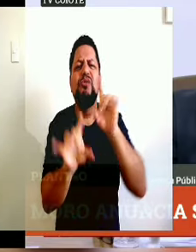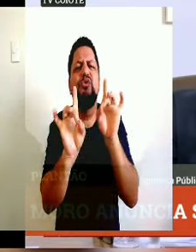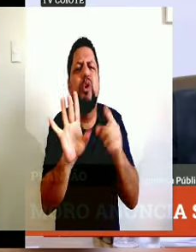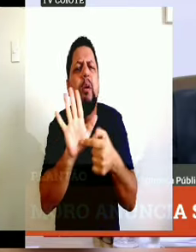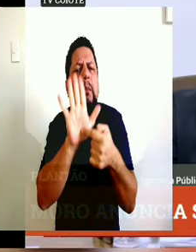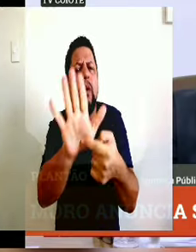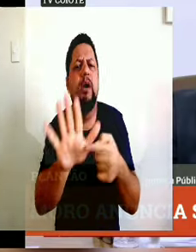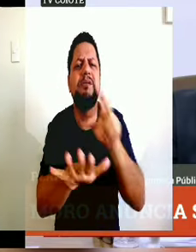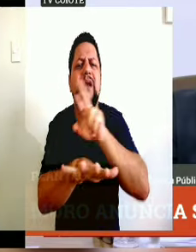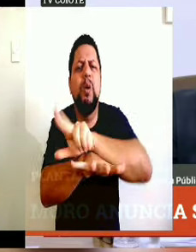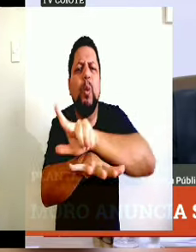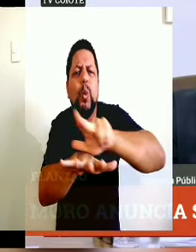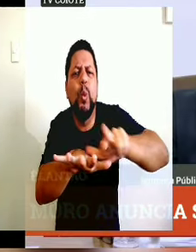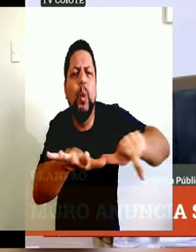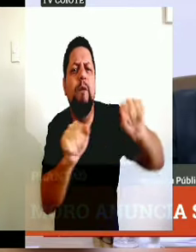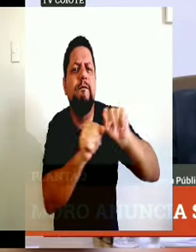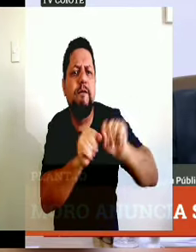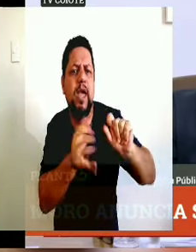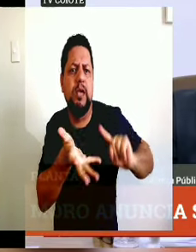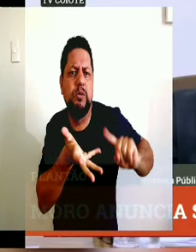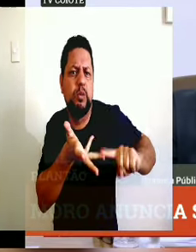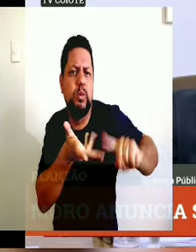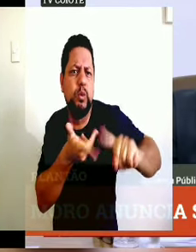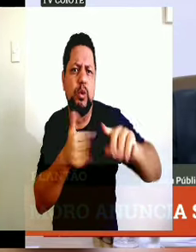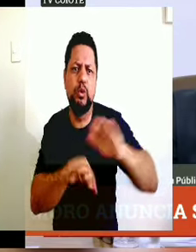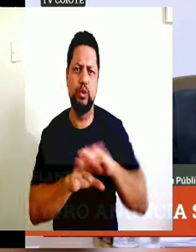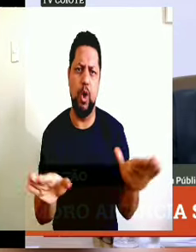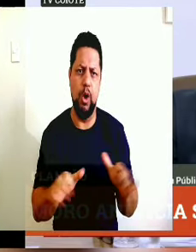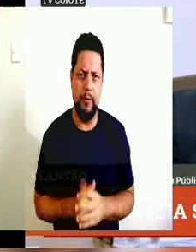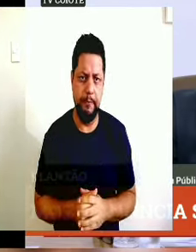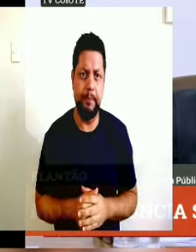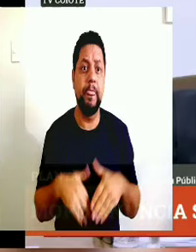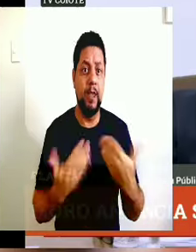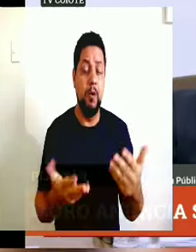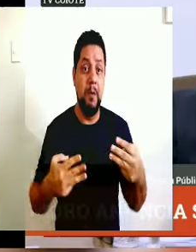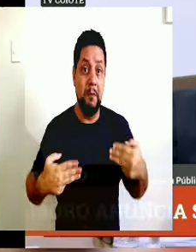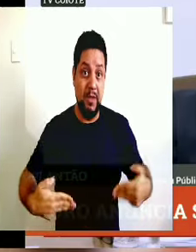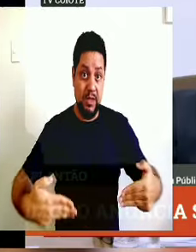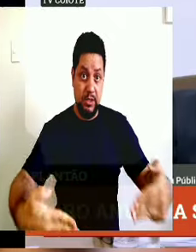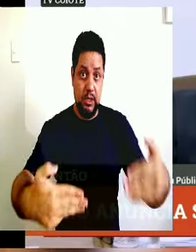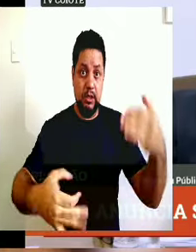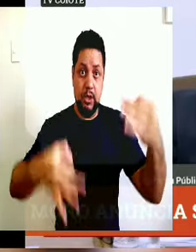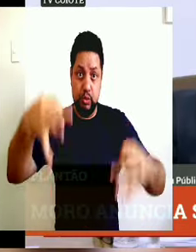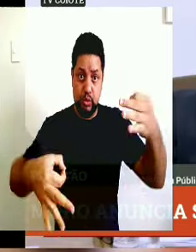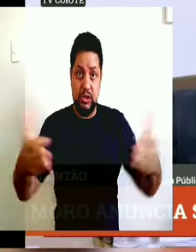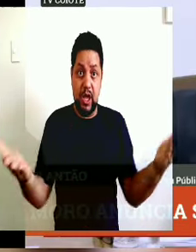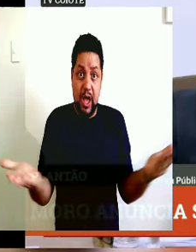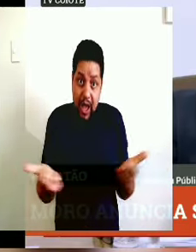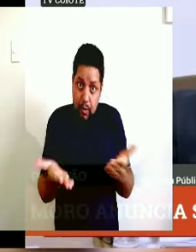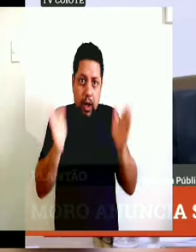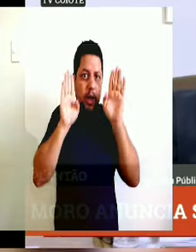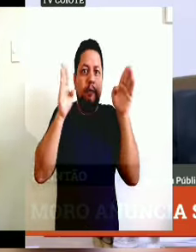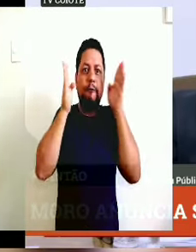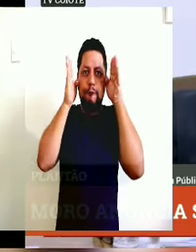algumas justificativas. No momento, o Ministério da Justiça está voltado principalmente ao enfrentamento da